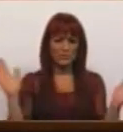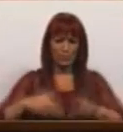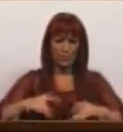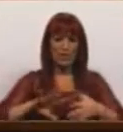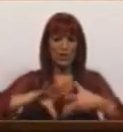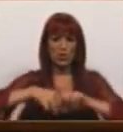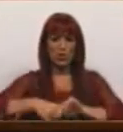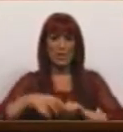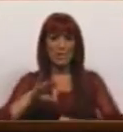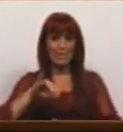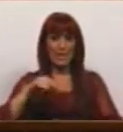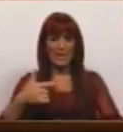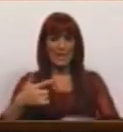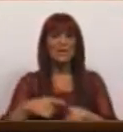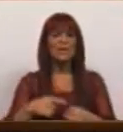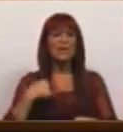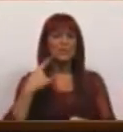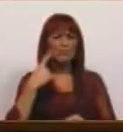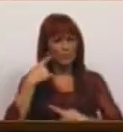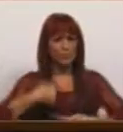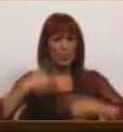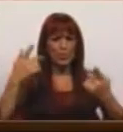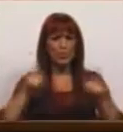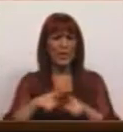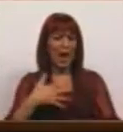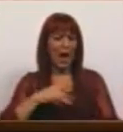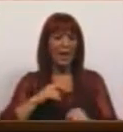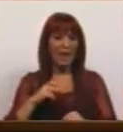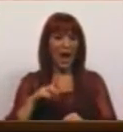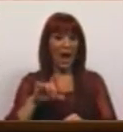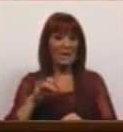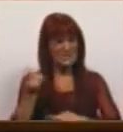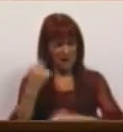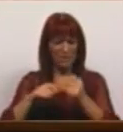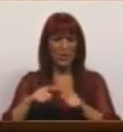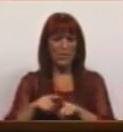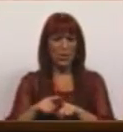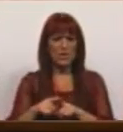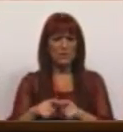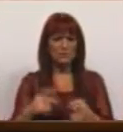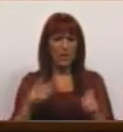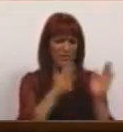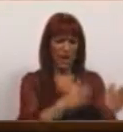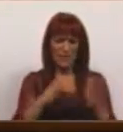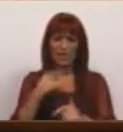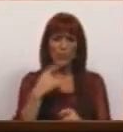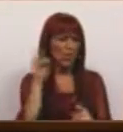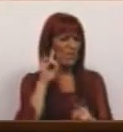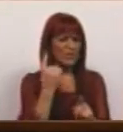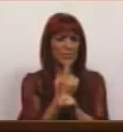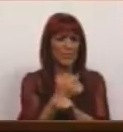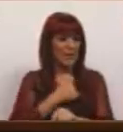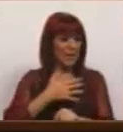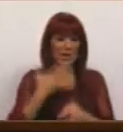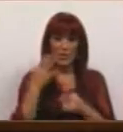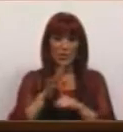e destruição da PT, tendo já vindo a público a pretensão da Altice em vender de forma fracionada muitos ativos da empresa, como